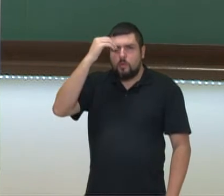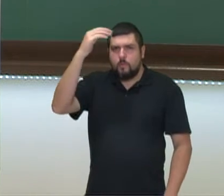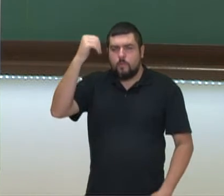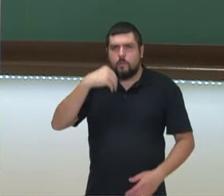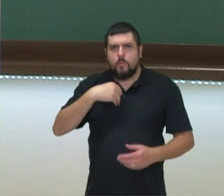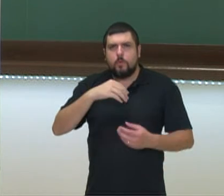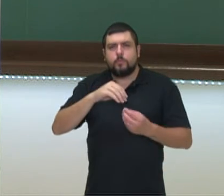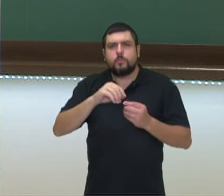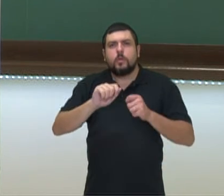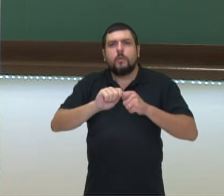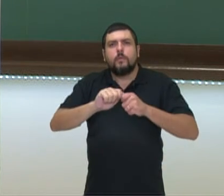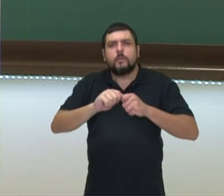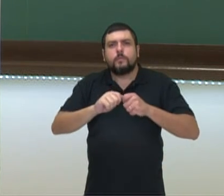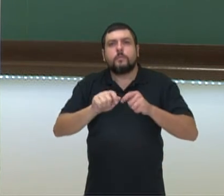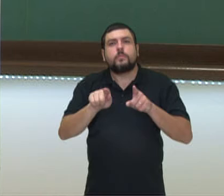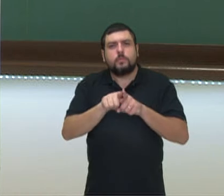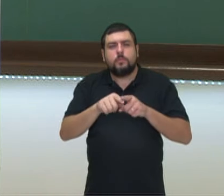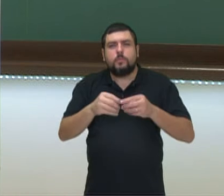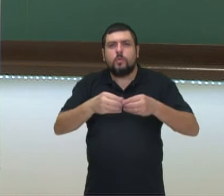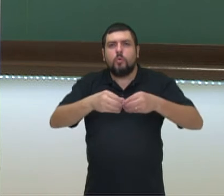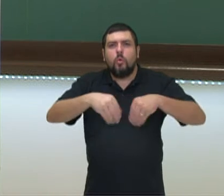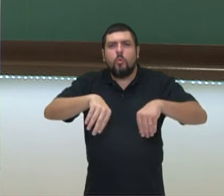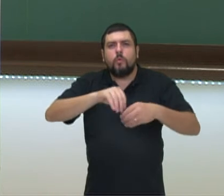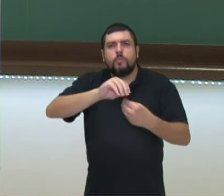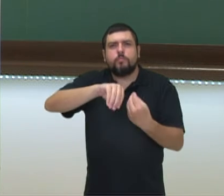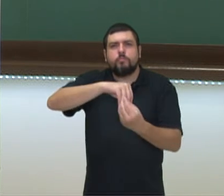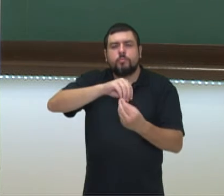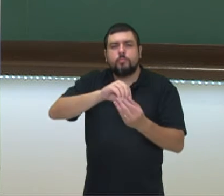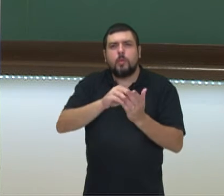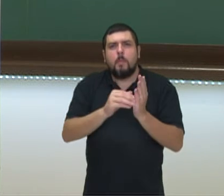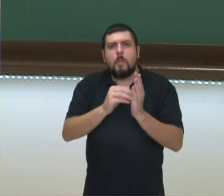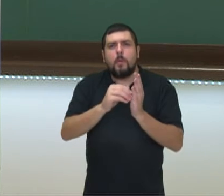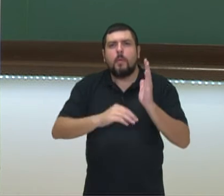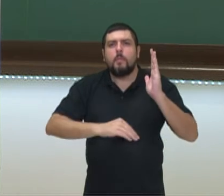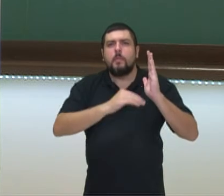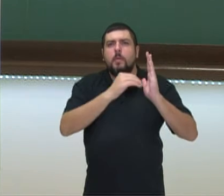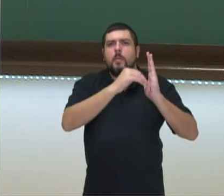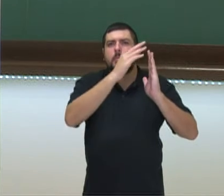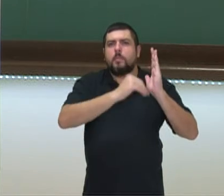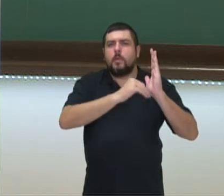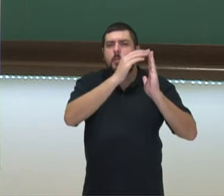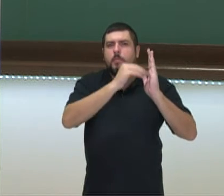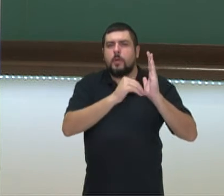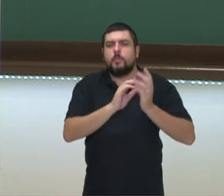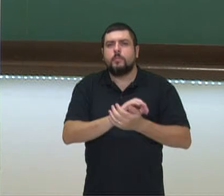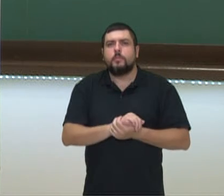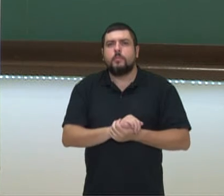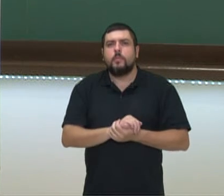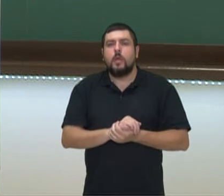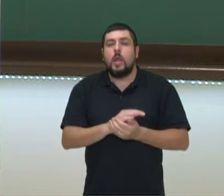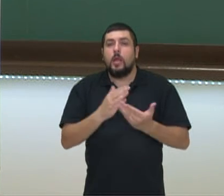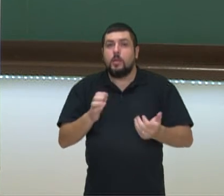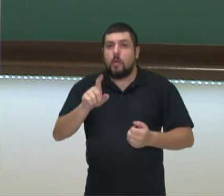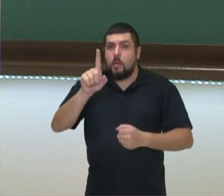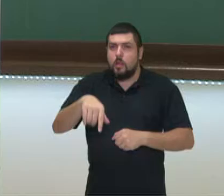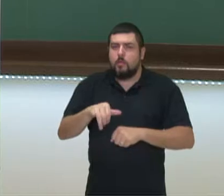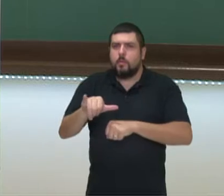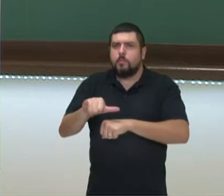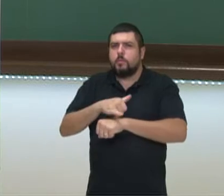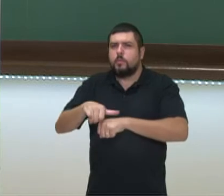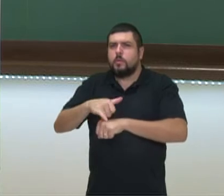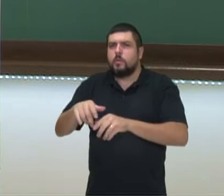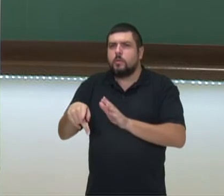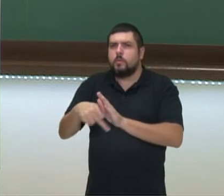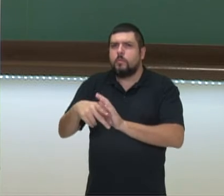de ovo para poder realizar suas pinturas. Então vejam que uma técnica desenvolvida pelo homem da pré-história da arte